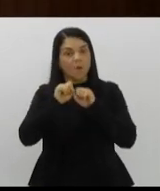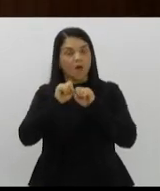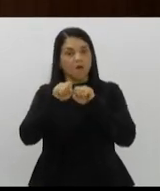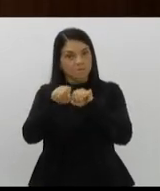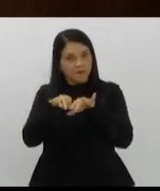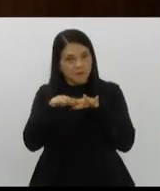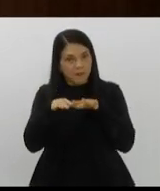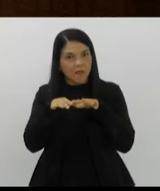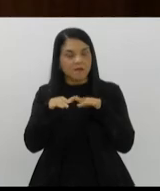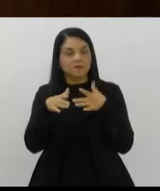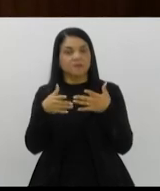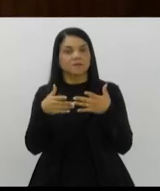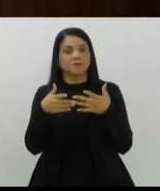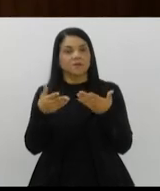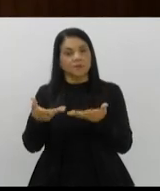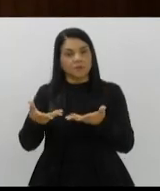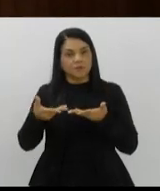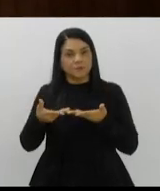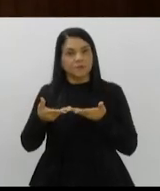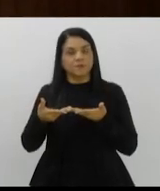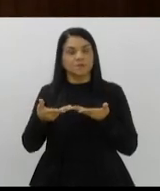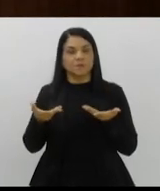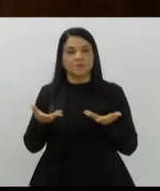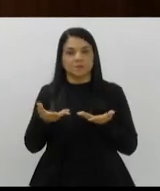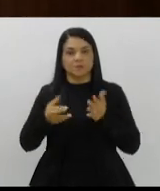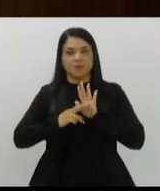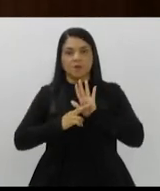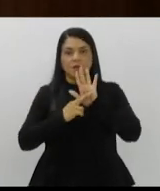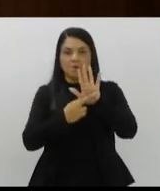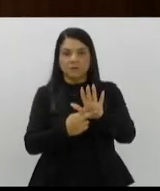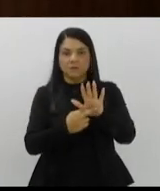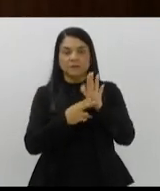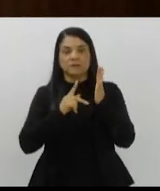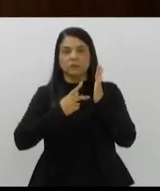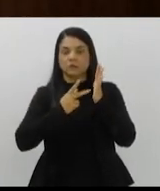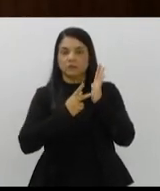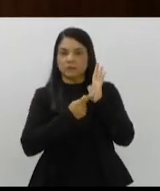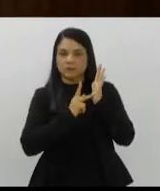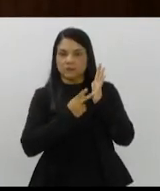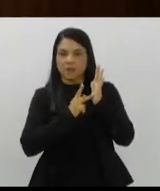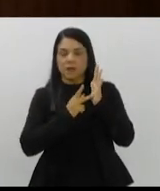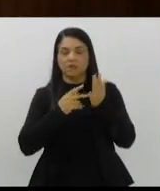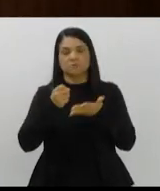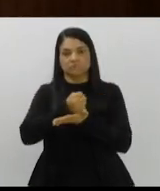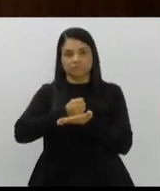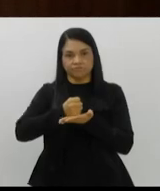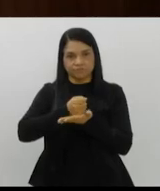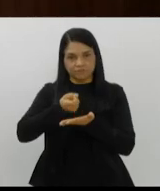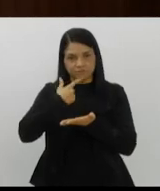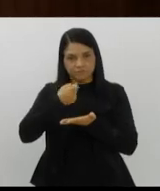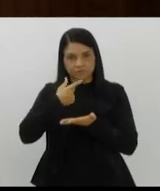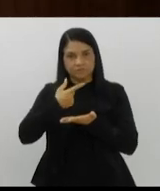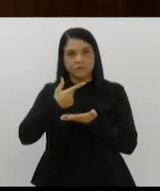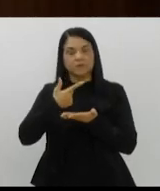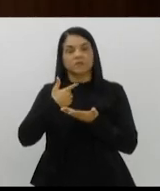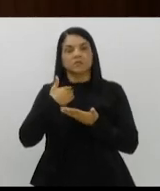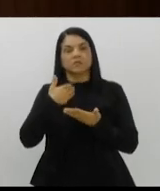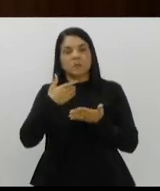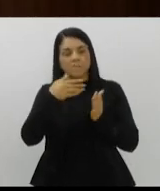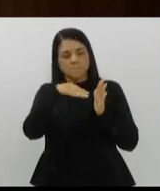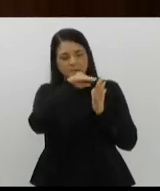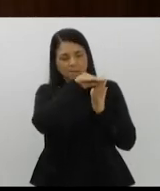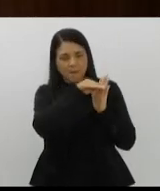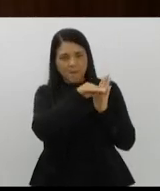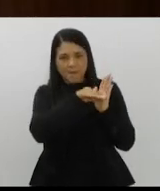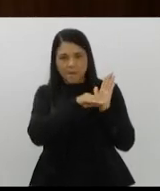eu recebi hoje representantes dos sindicatos farmacêuticos que levaram para nós muitas demandas,